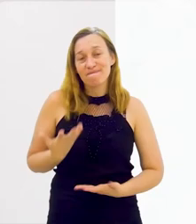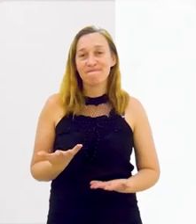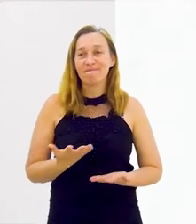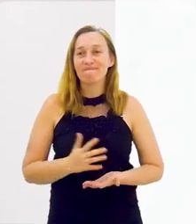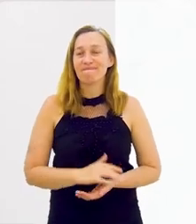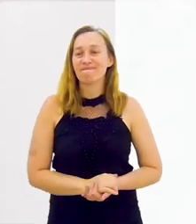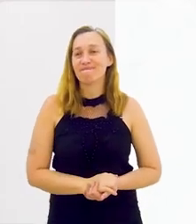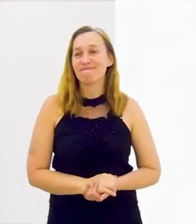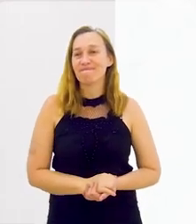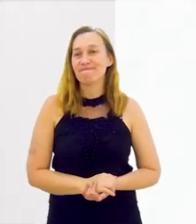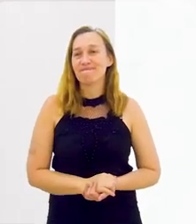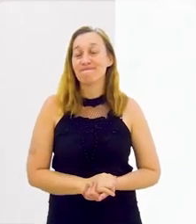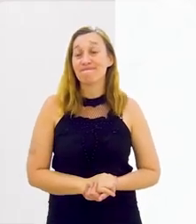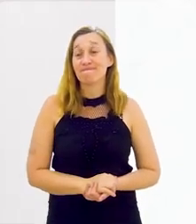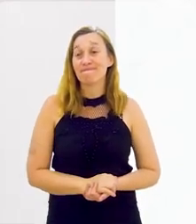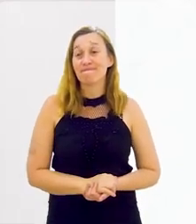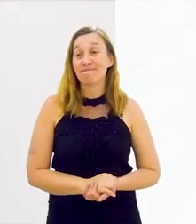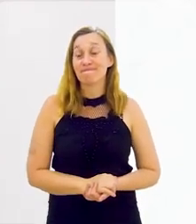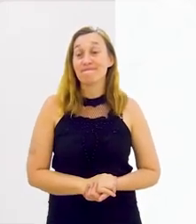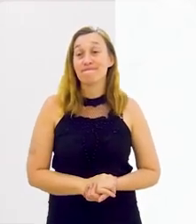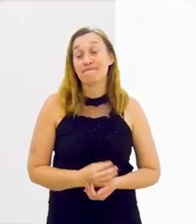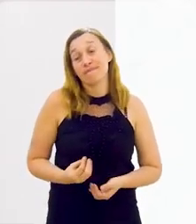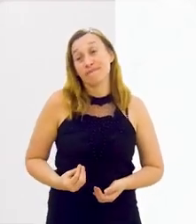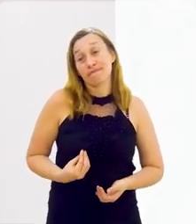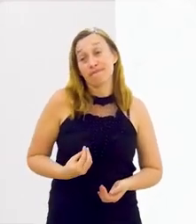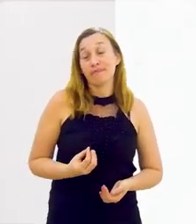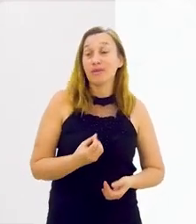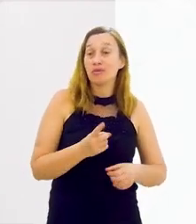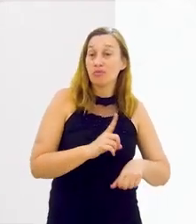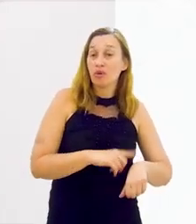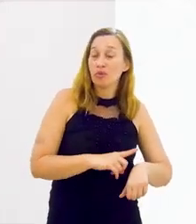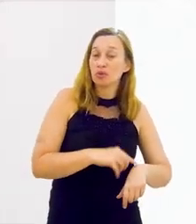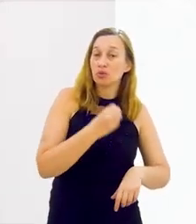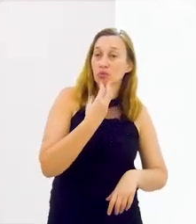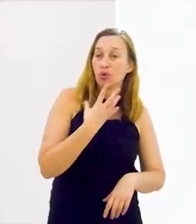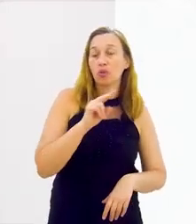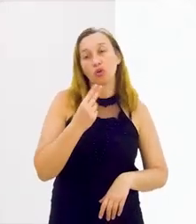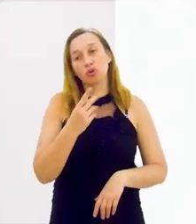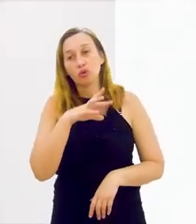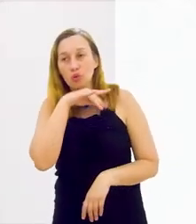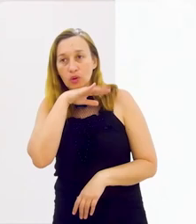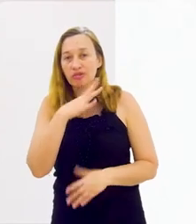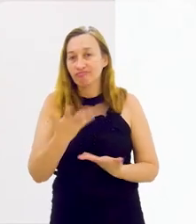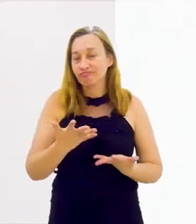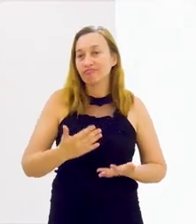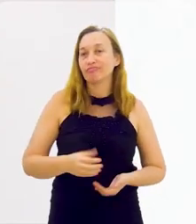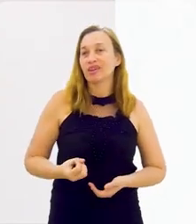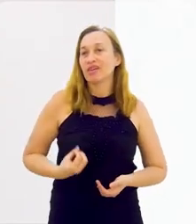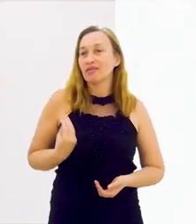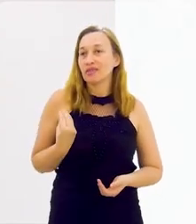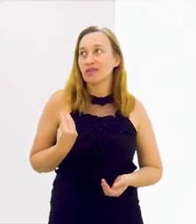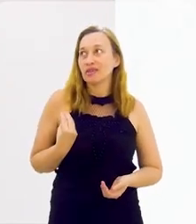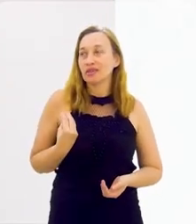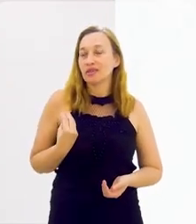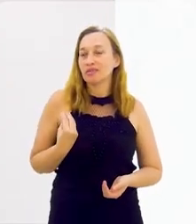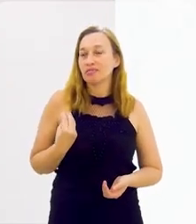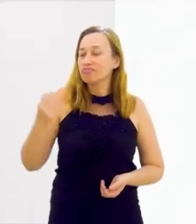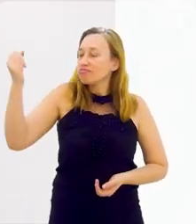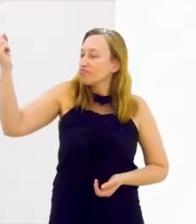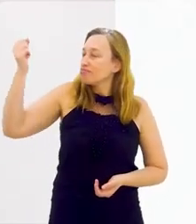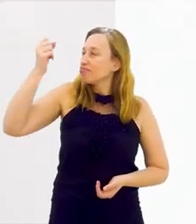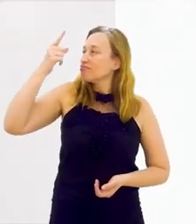A vida é inspiradora. Tanto no ponto positivo quanto no ponto negativo. Assim, a vida